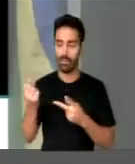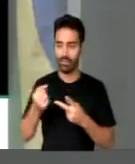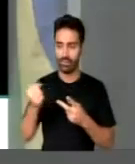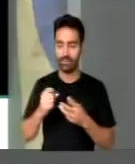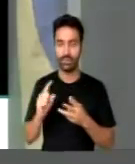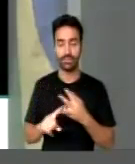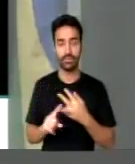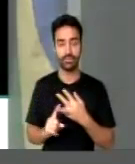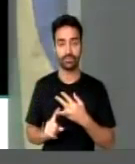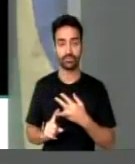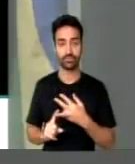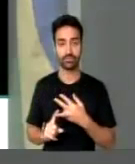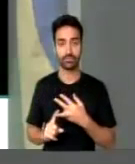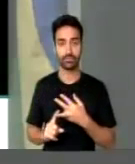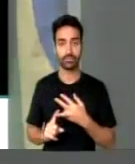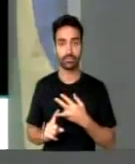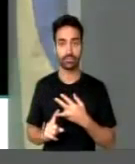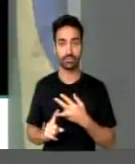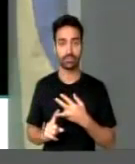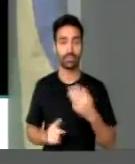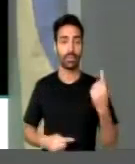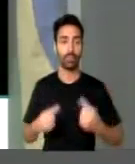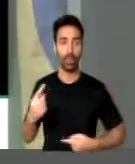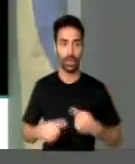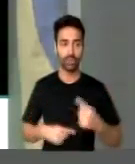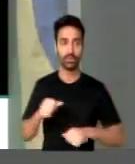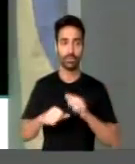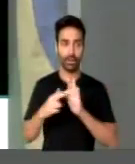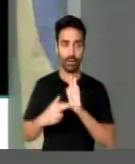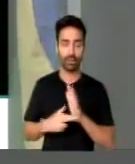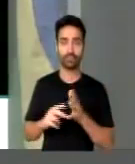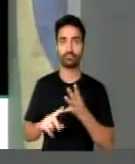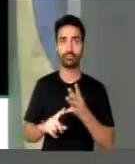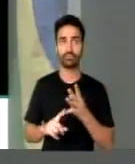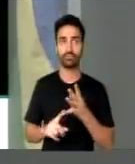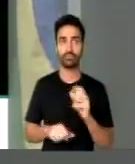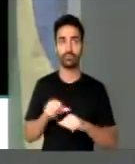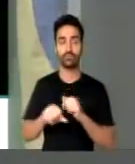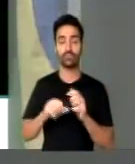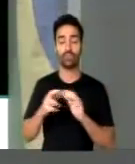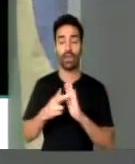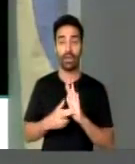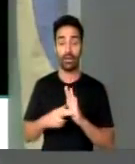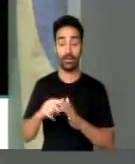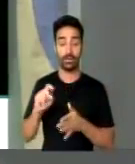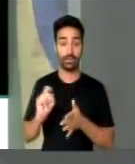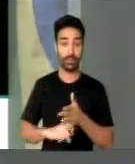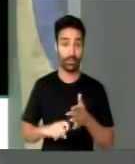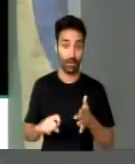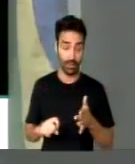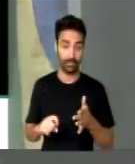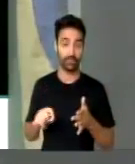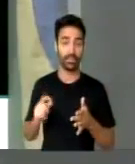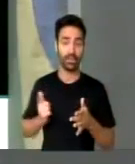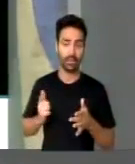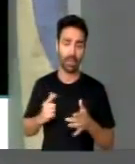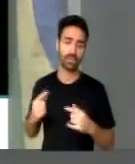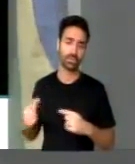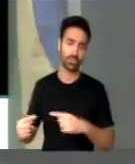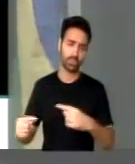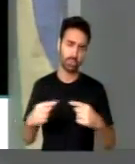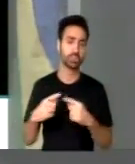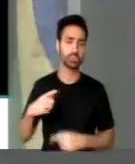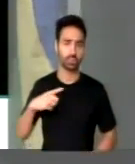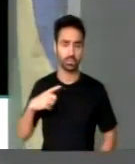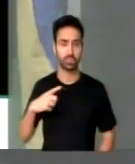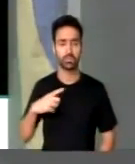previdenciária, a política e a reforma tributária. São discussões que estão em